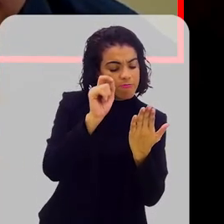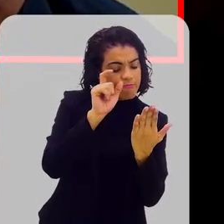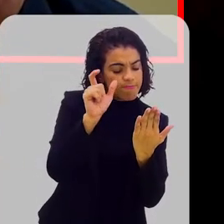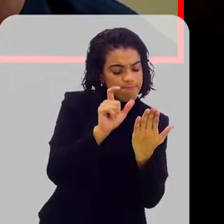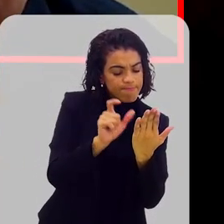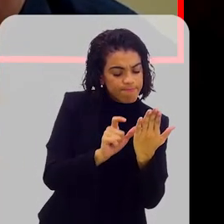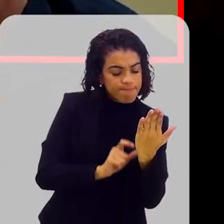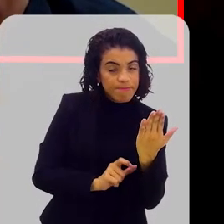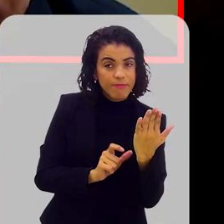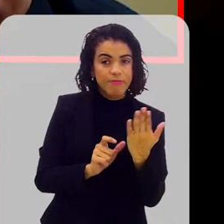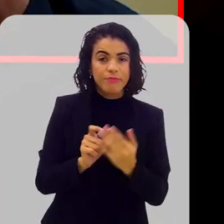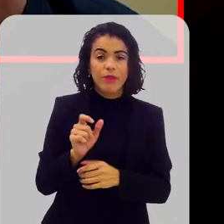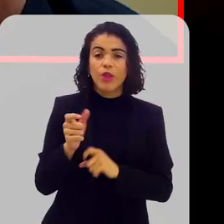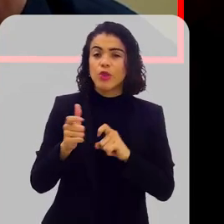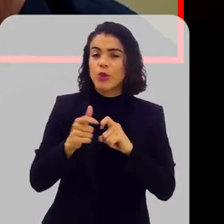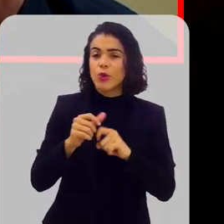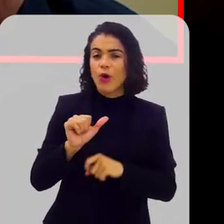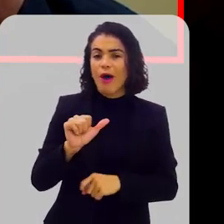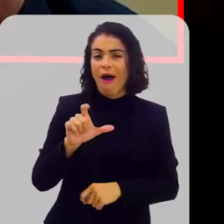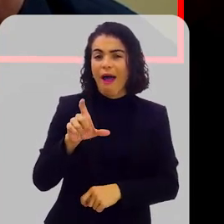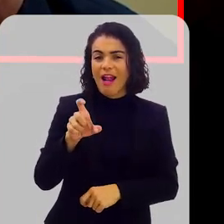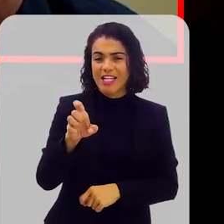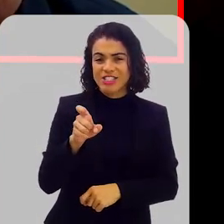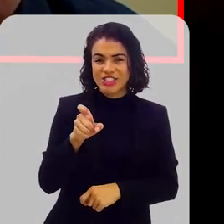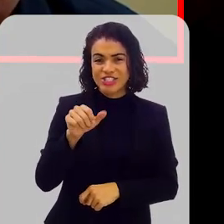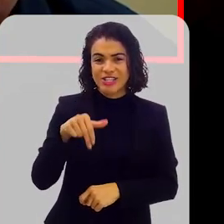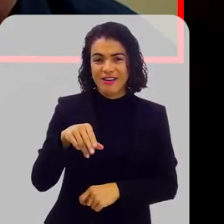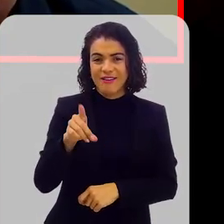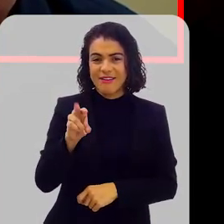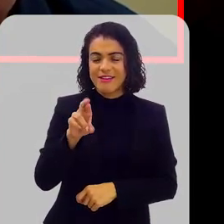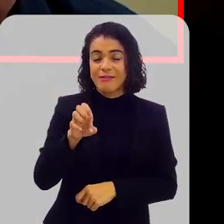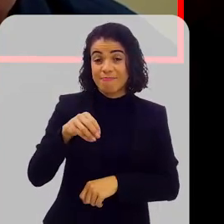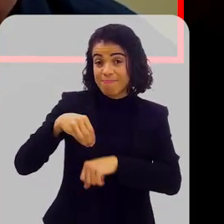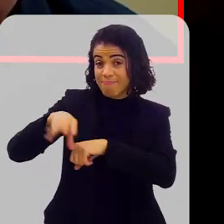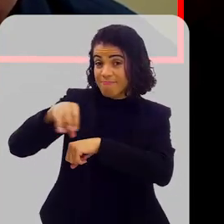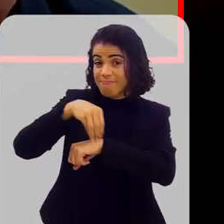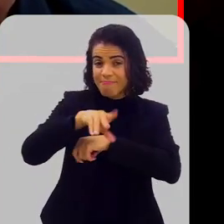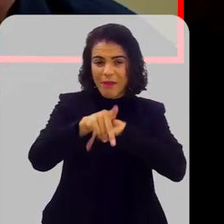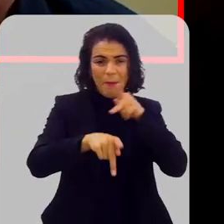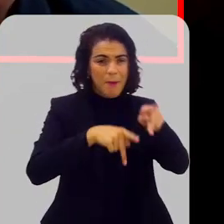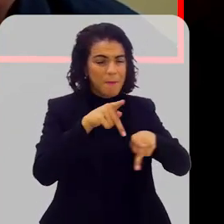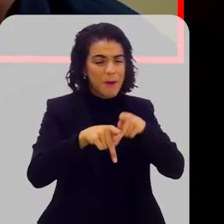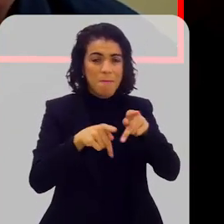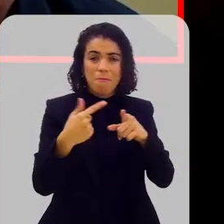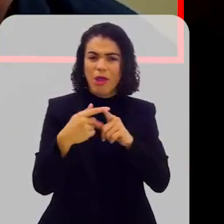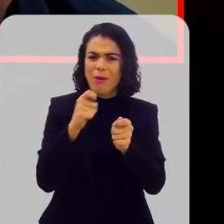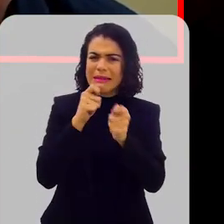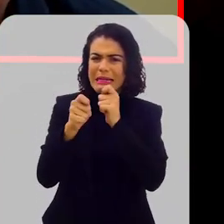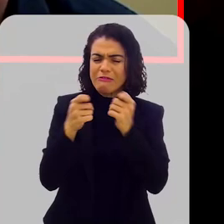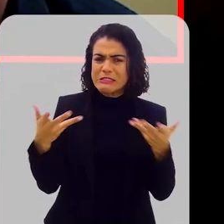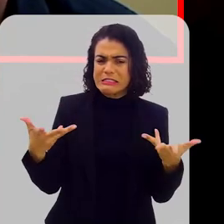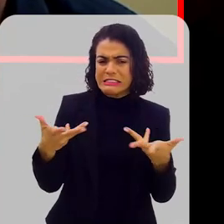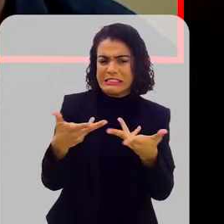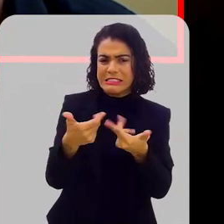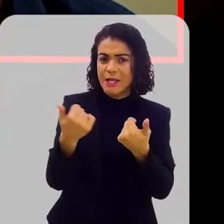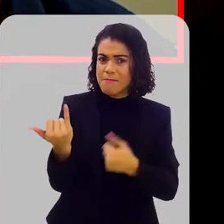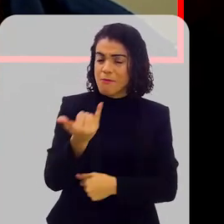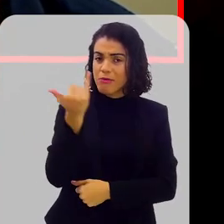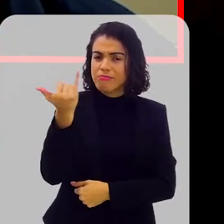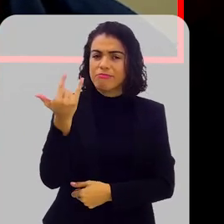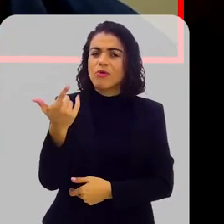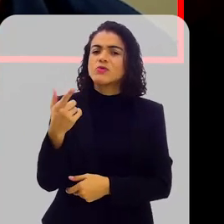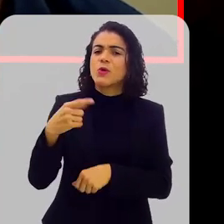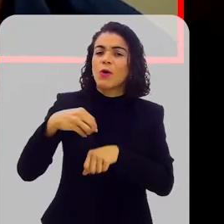aberto para quem quiser ver. Doutor Alexandre, use o seu último minuto para deixar um recado à população, uma entrevista tão rica,